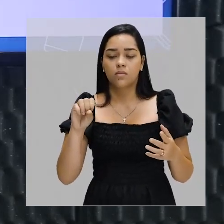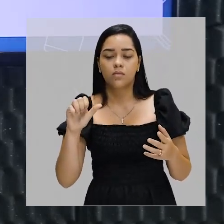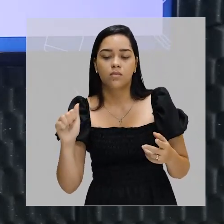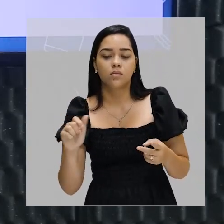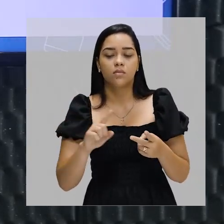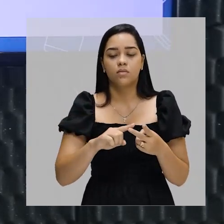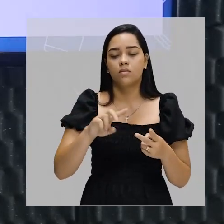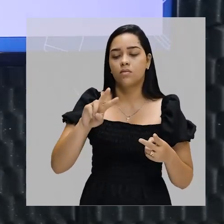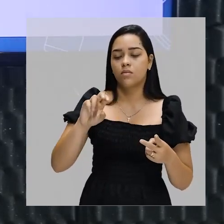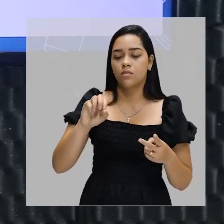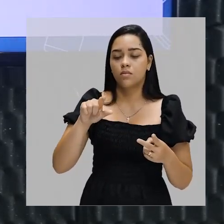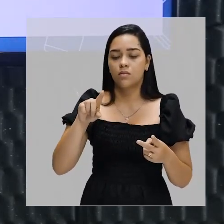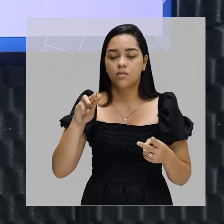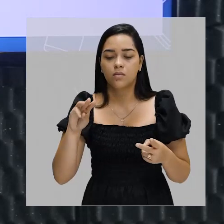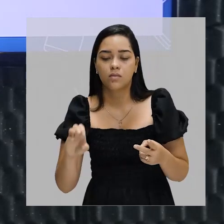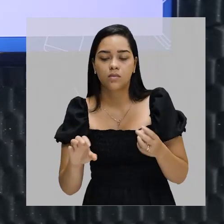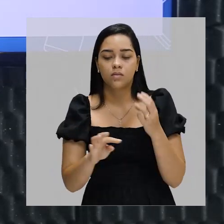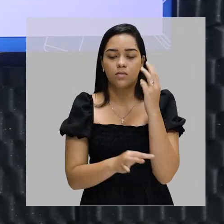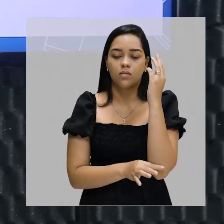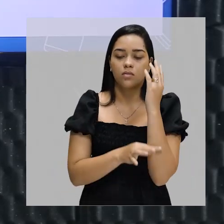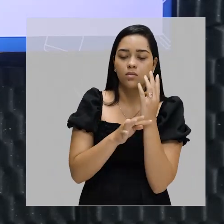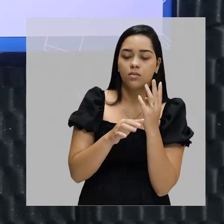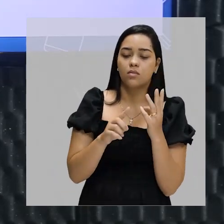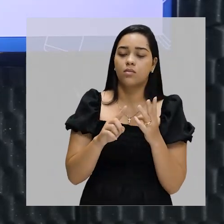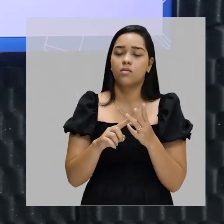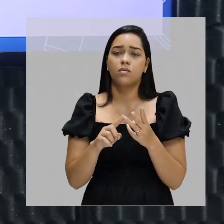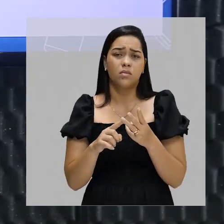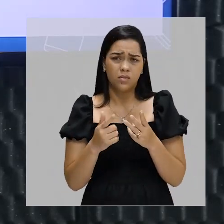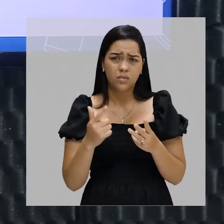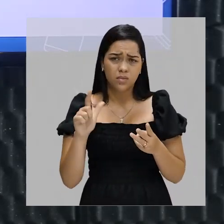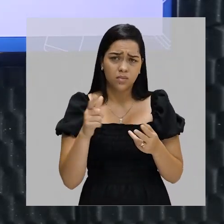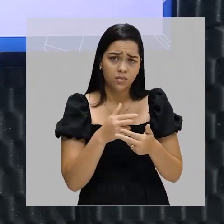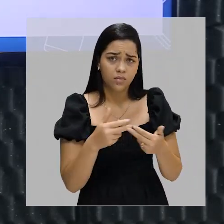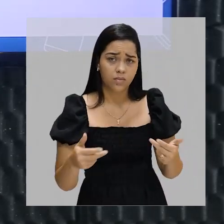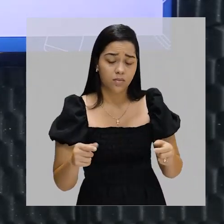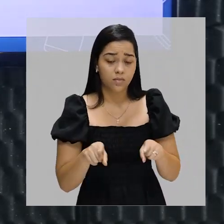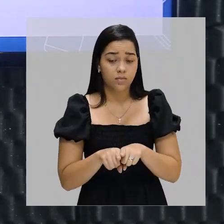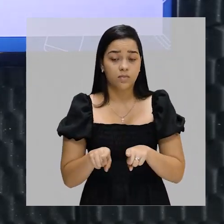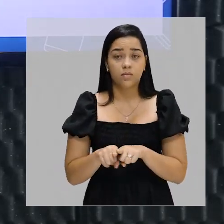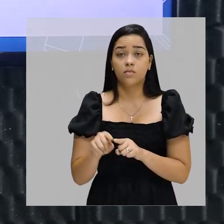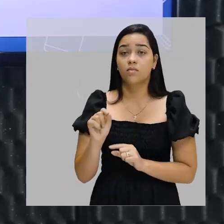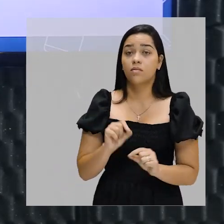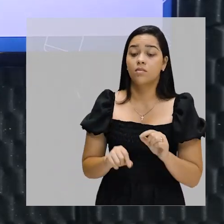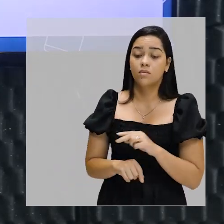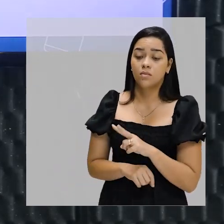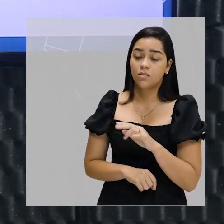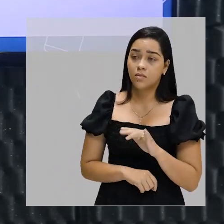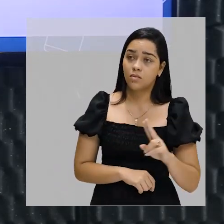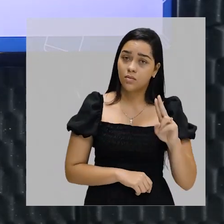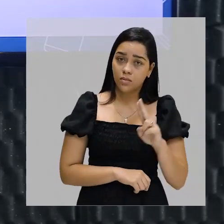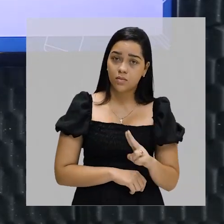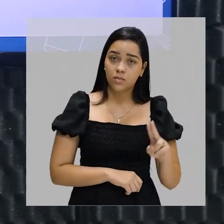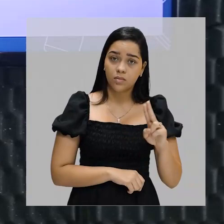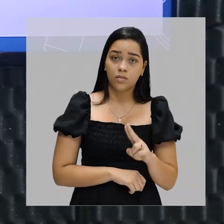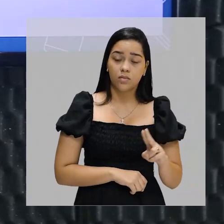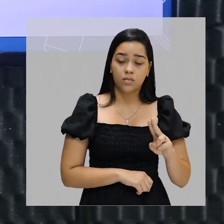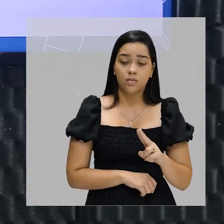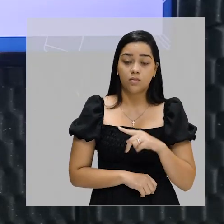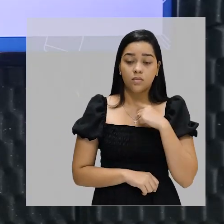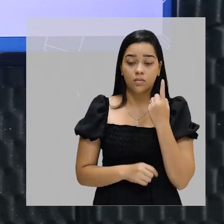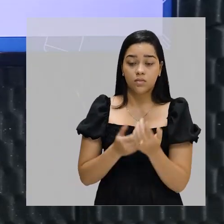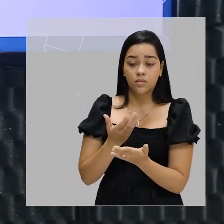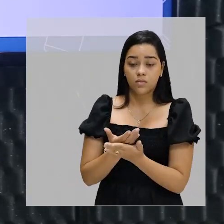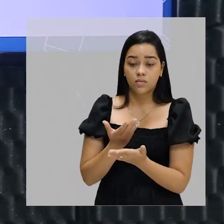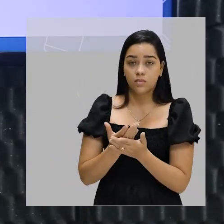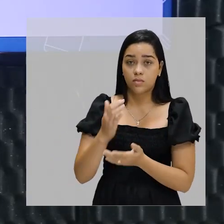volume, temperatura, comprimento, tempo. São grandezas que nós vamos utilizar bastante no nosso estudo